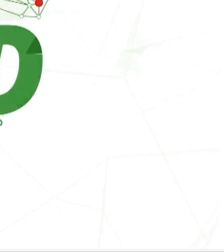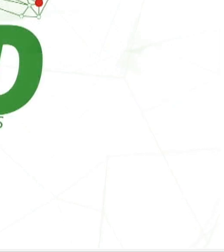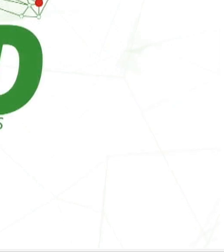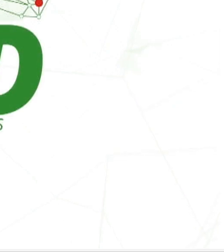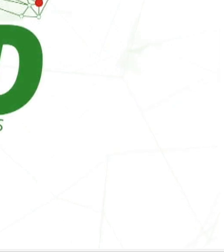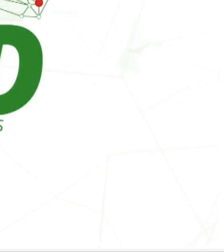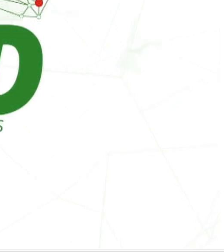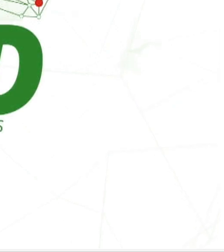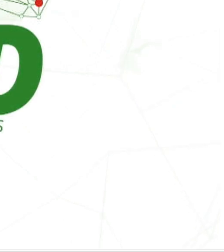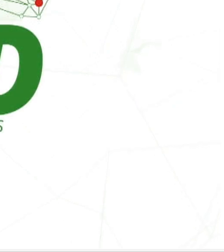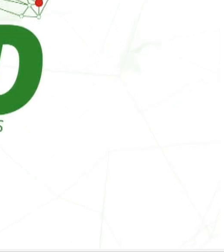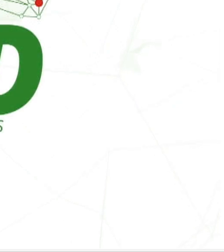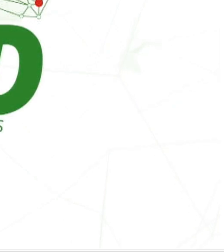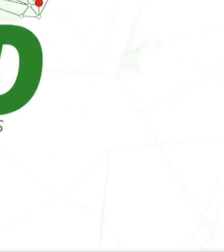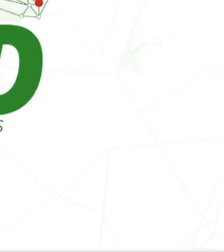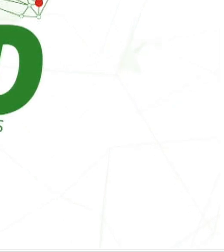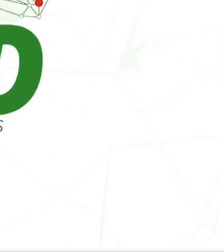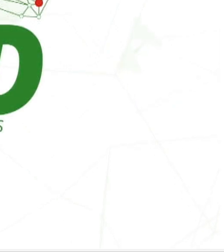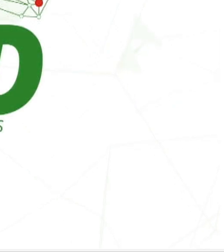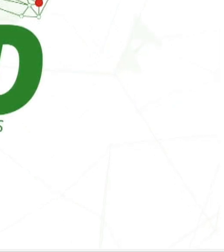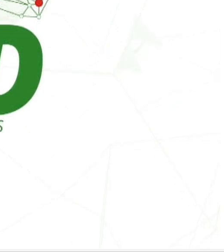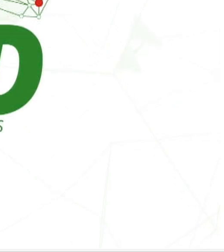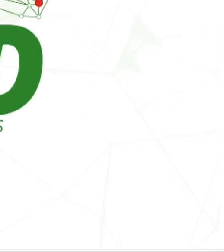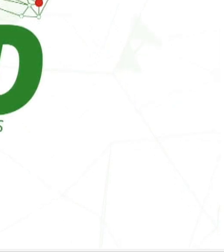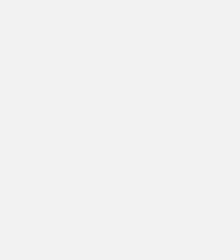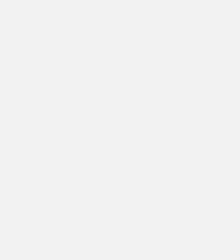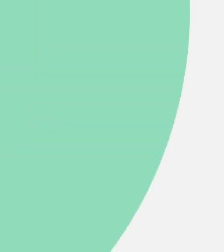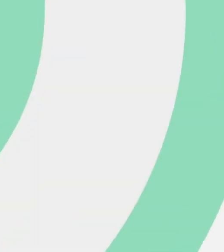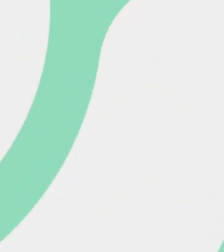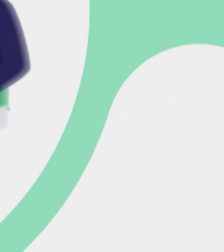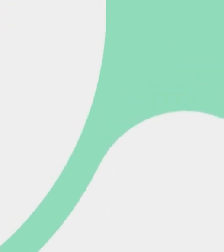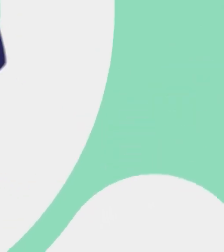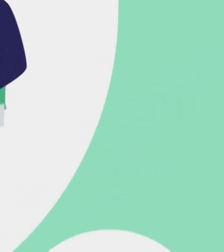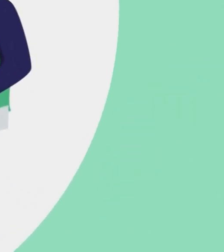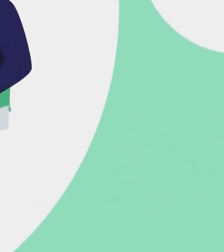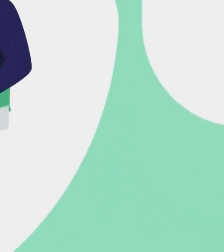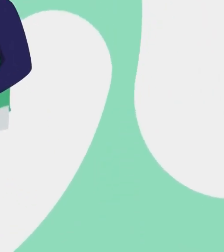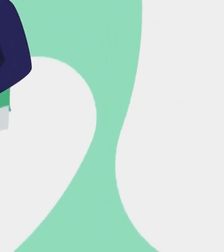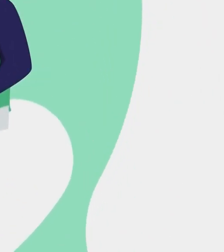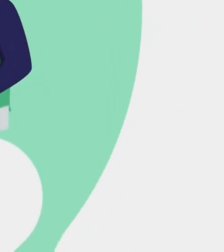Educação à distância, mudando realidades.